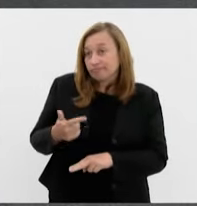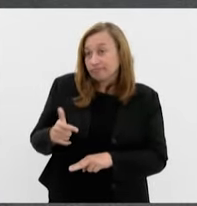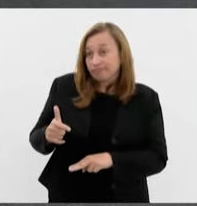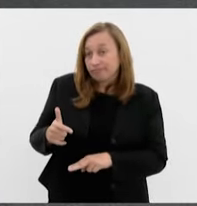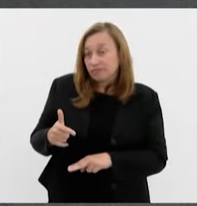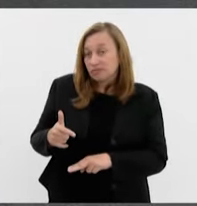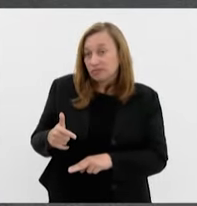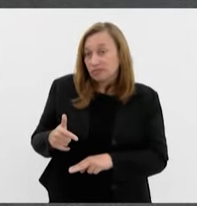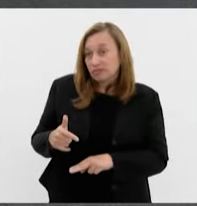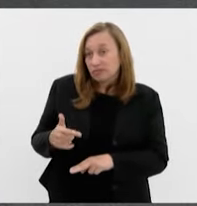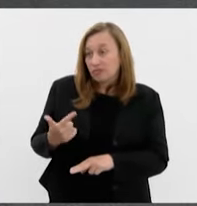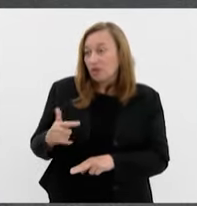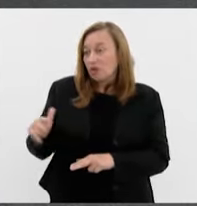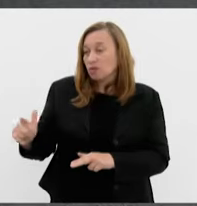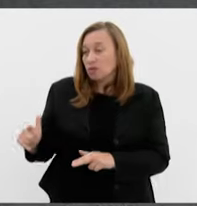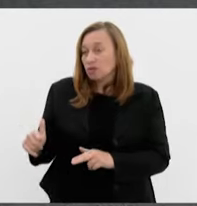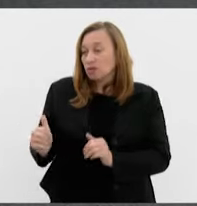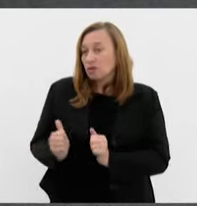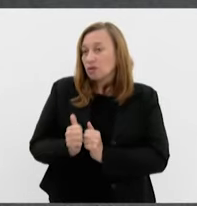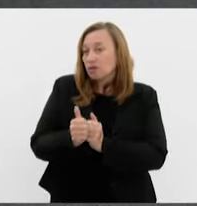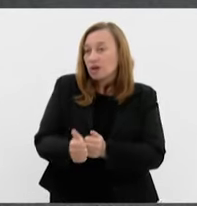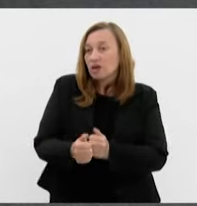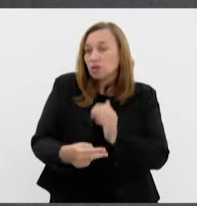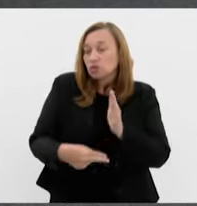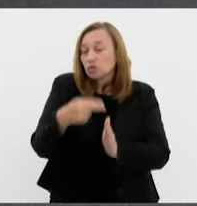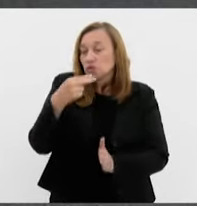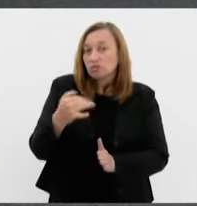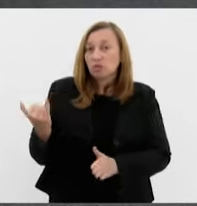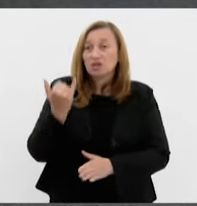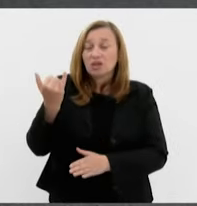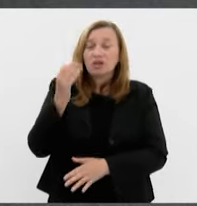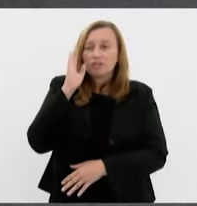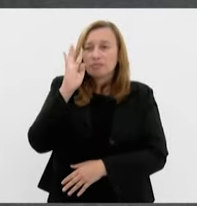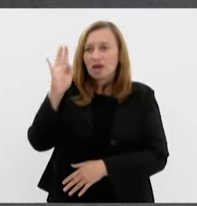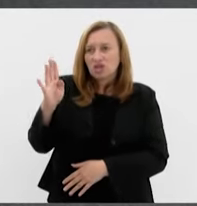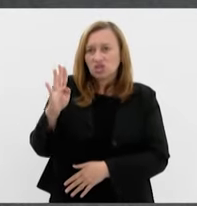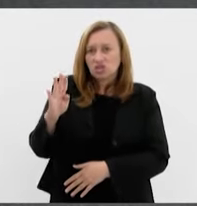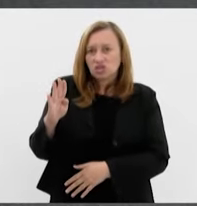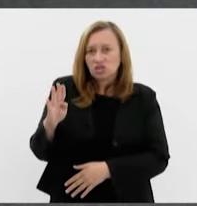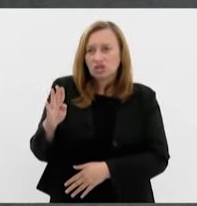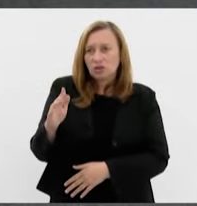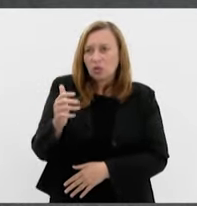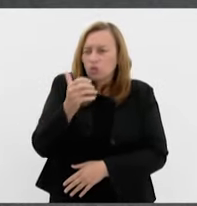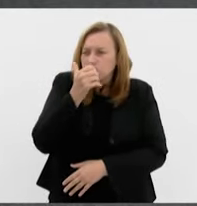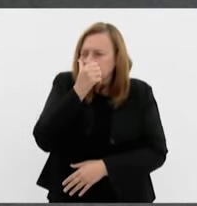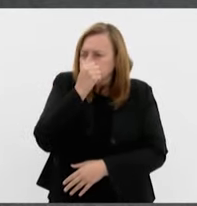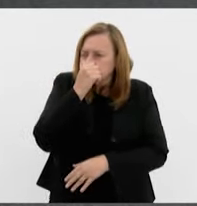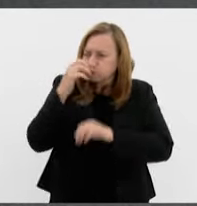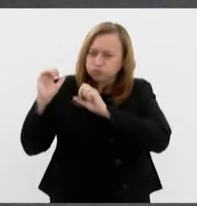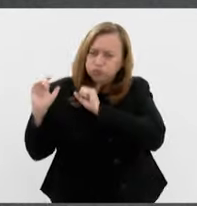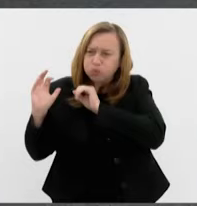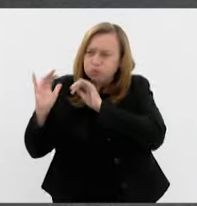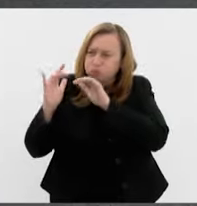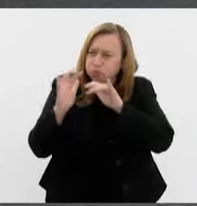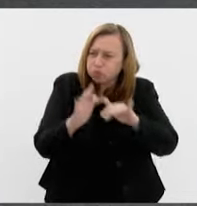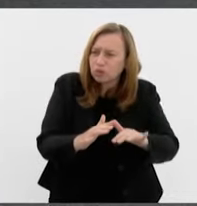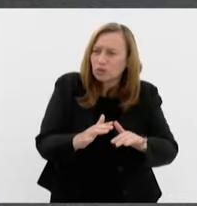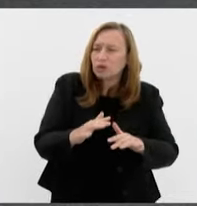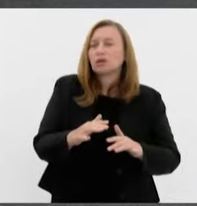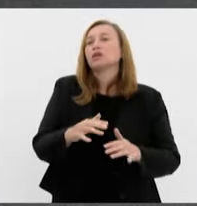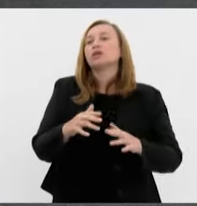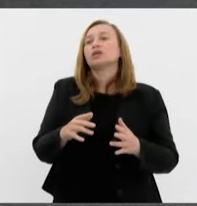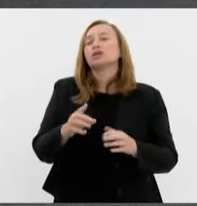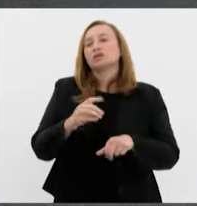acompanhante por exemplo numa cirurgia importante imagine o inchaço desses hospitais com os casos de dengue então é importante os